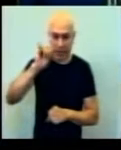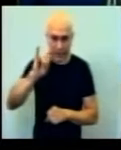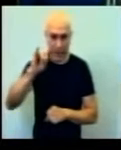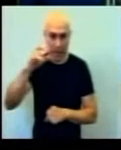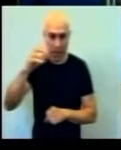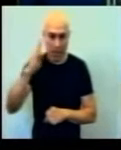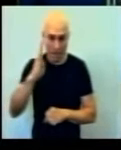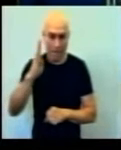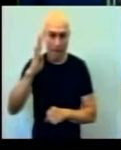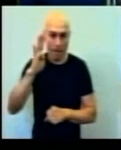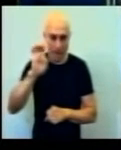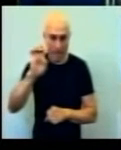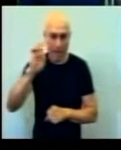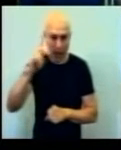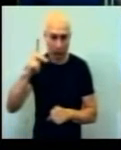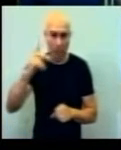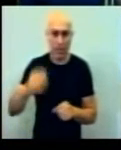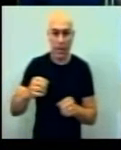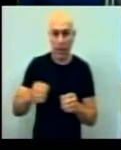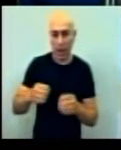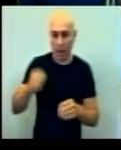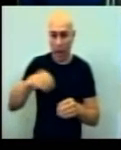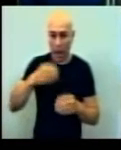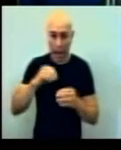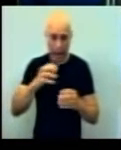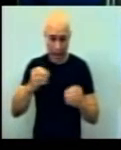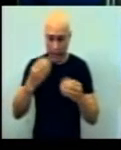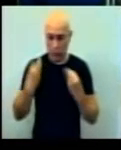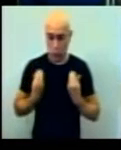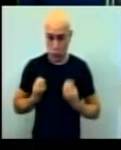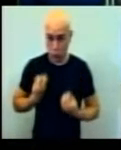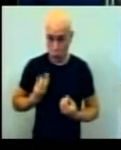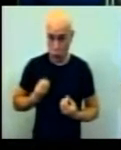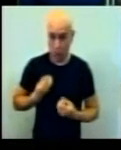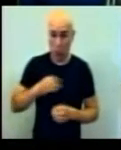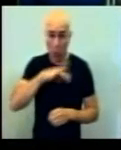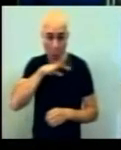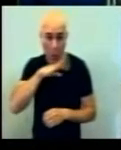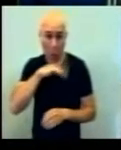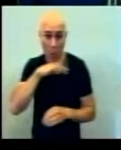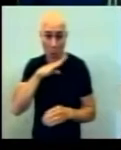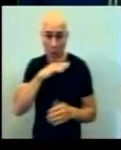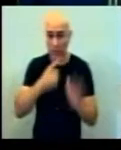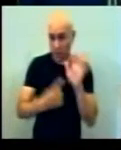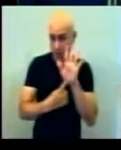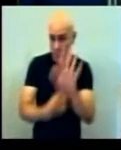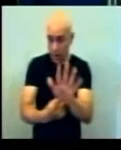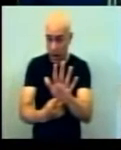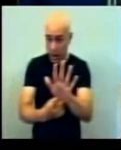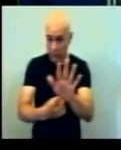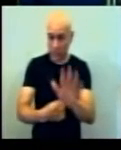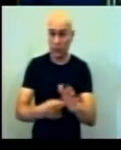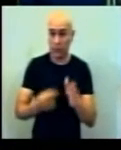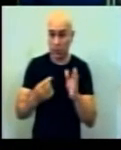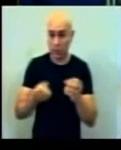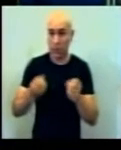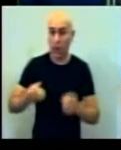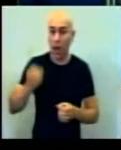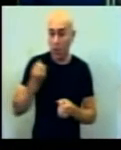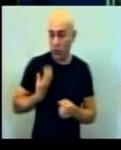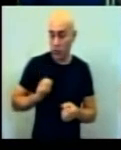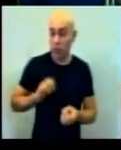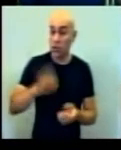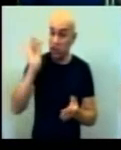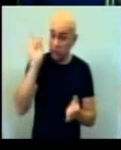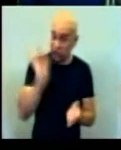casos graves, esse a gente conseguiu extrair os dados e fazer as atualizações. Por isso que esse slide, nós estamos com os casos